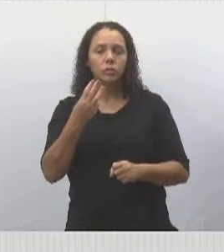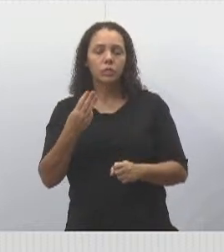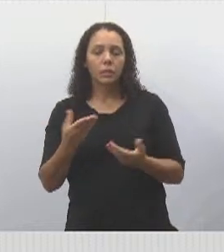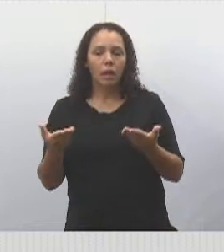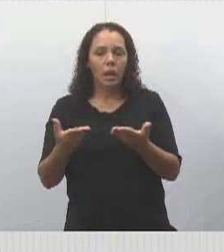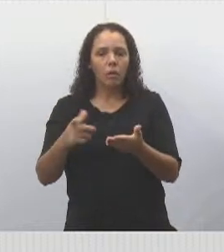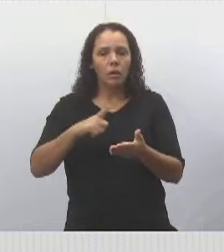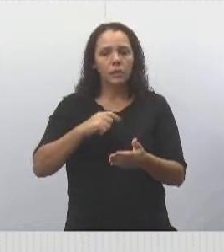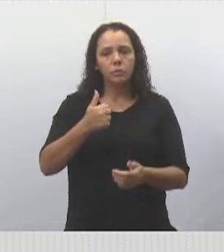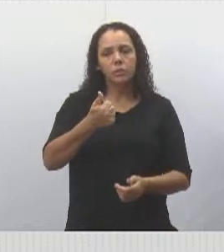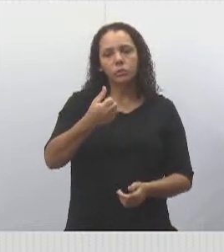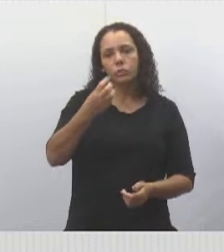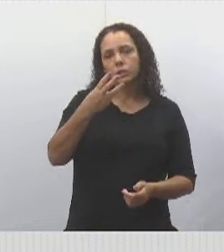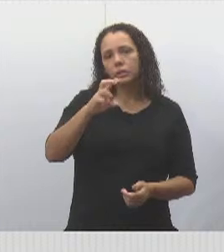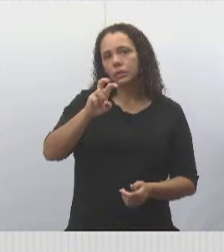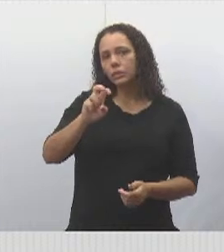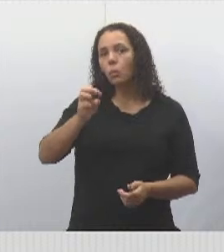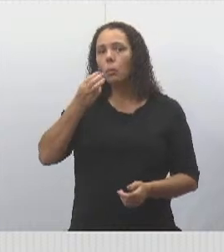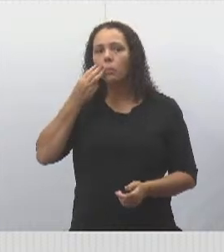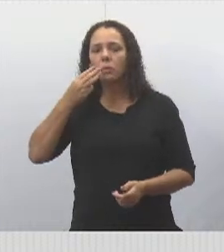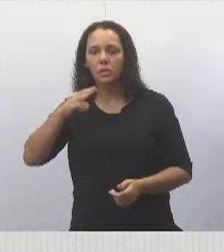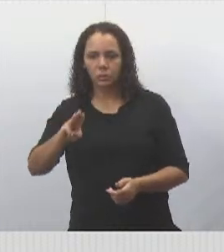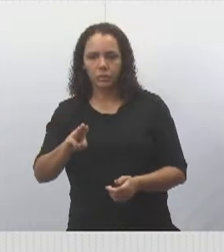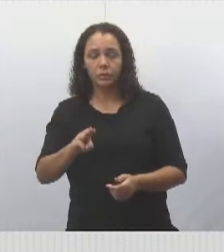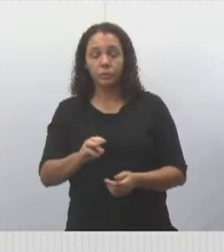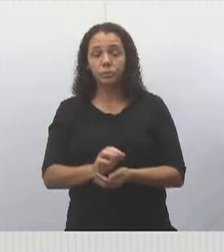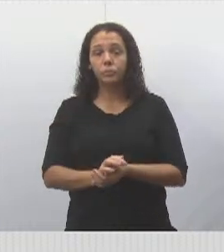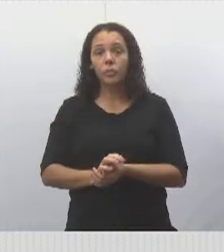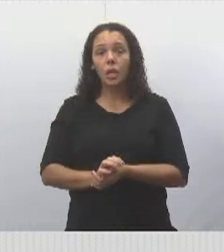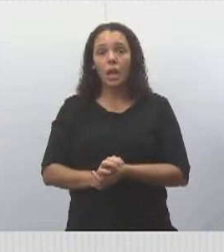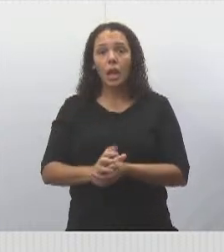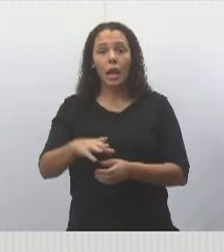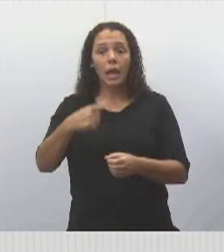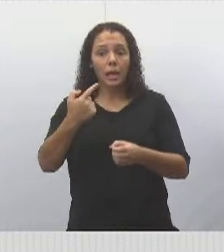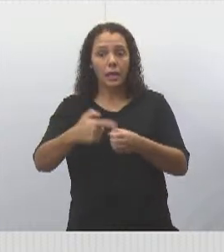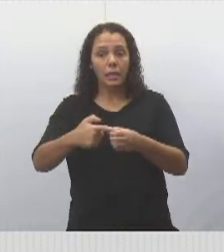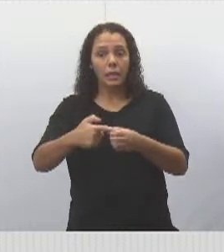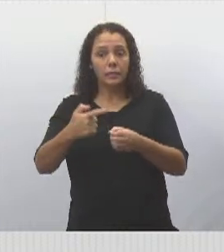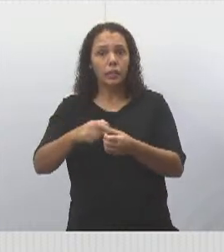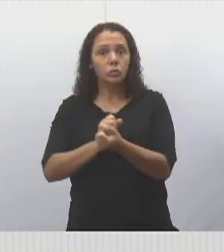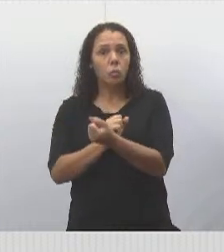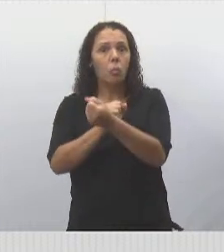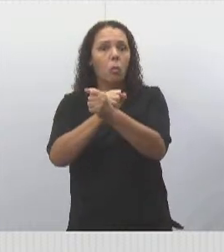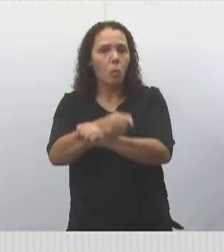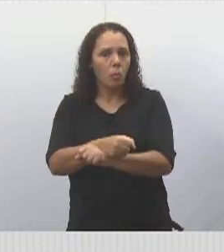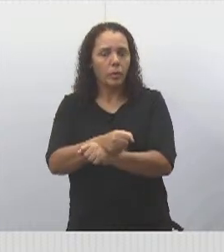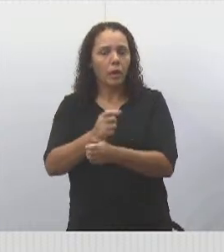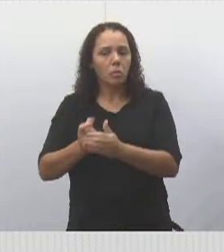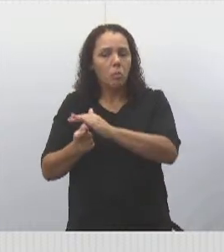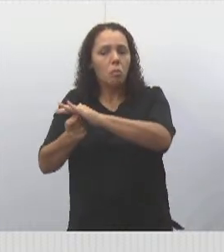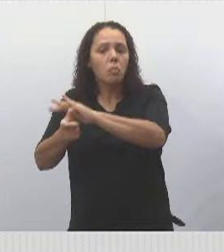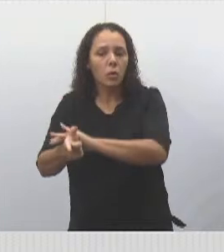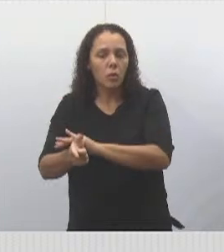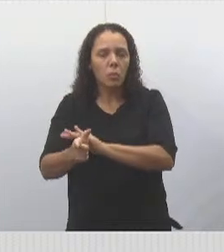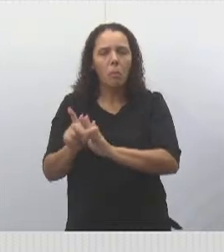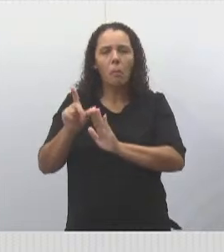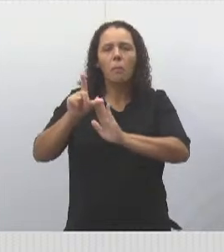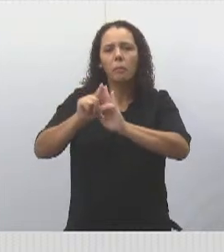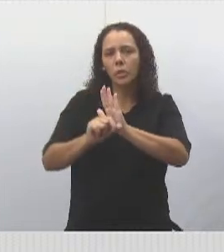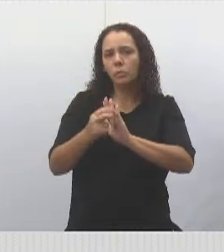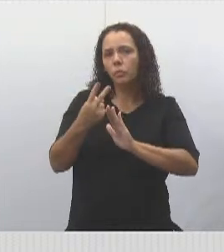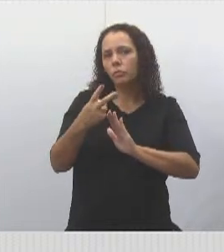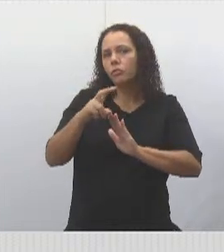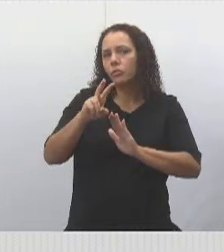milhões. No caso da educação, o município tem a obrigação de cumprir com o mínimo constitucional, que é de 25% de algumas receitas